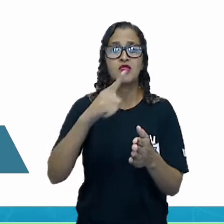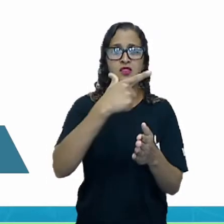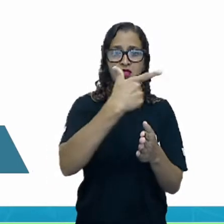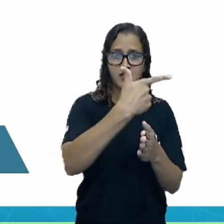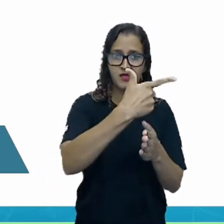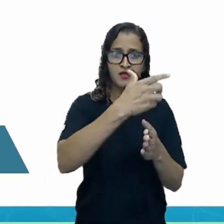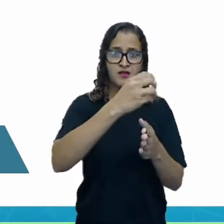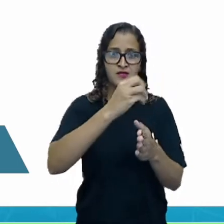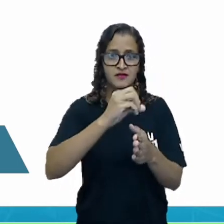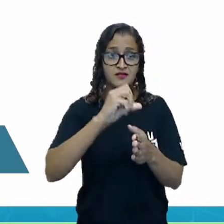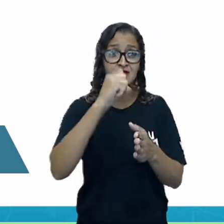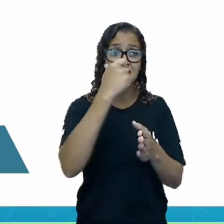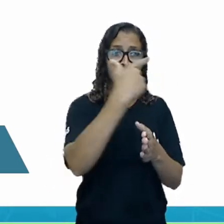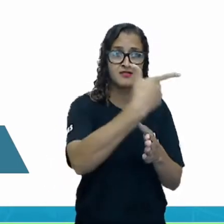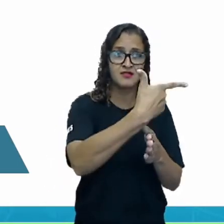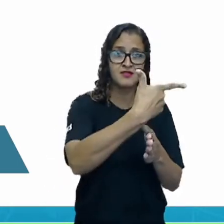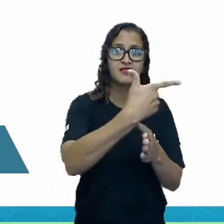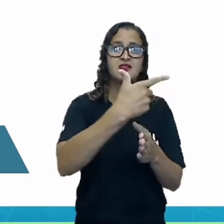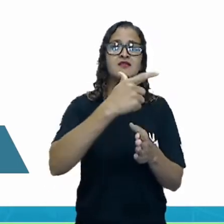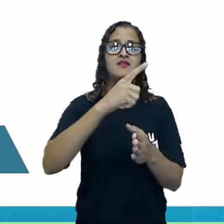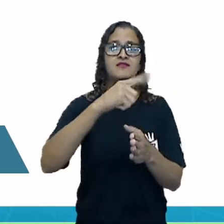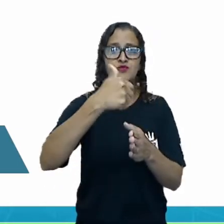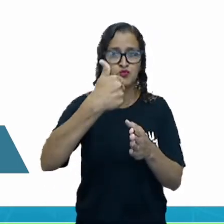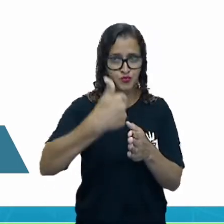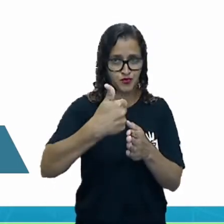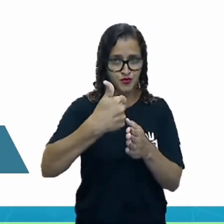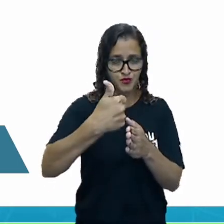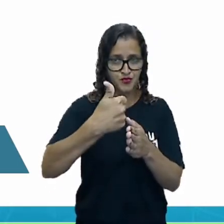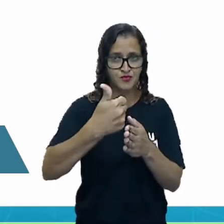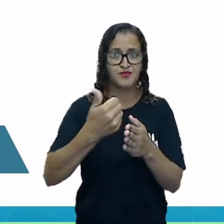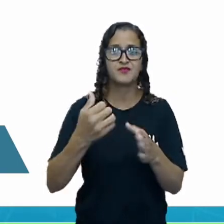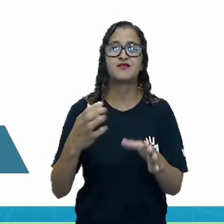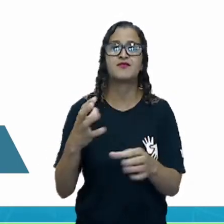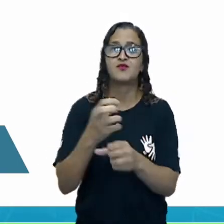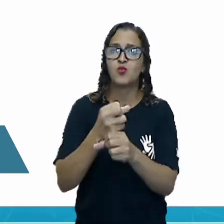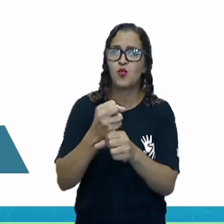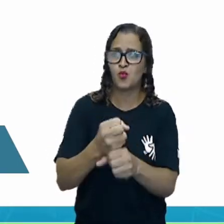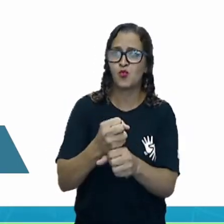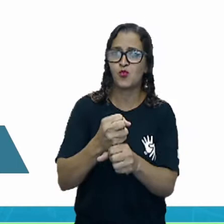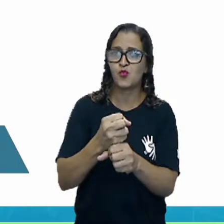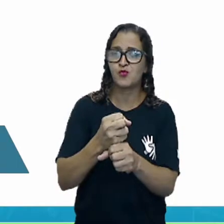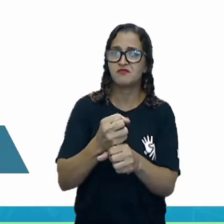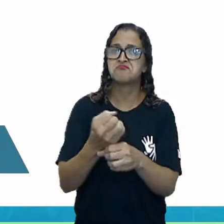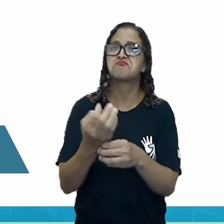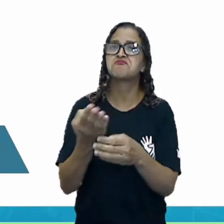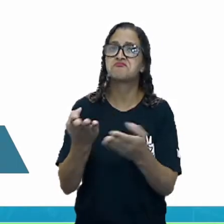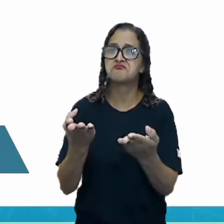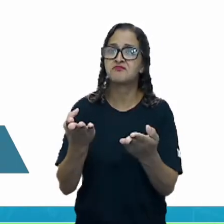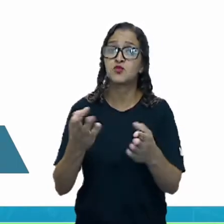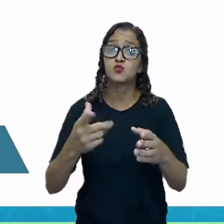2020? 2021. Olha, eu utilizo o algarismo 2,